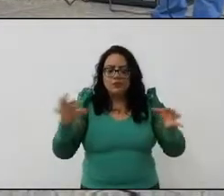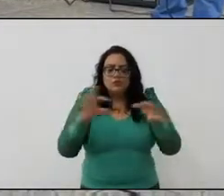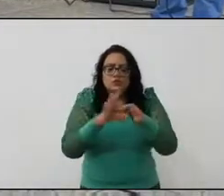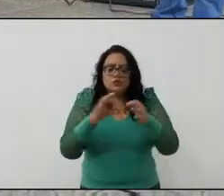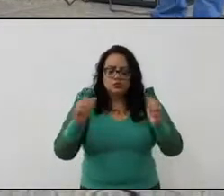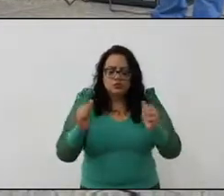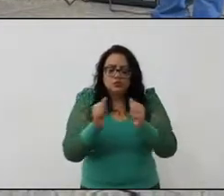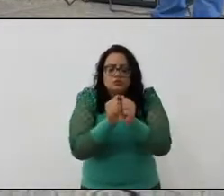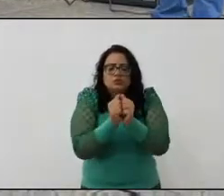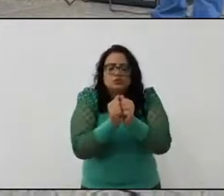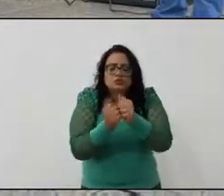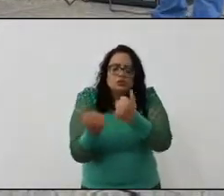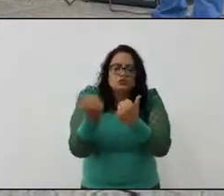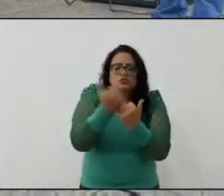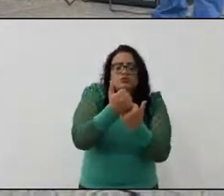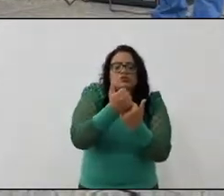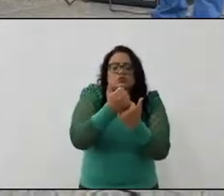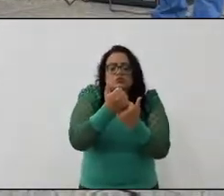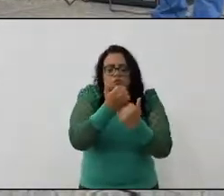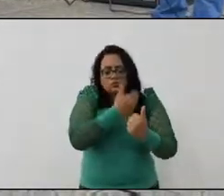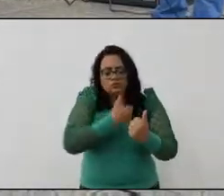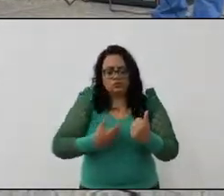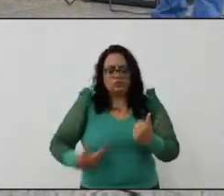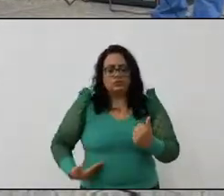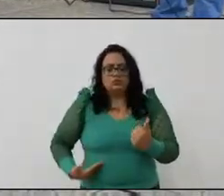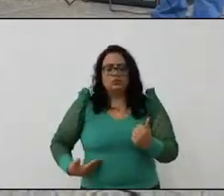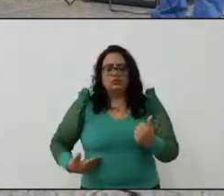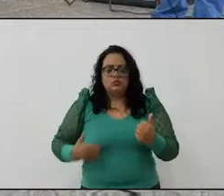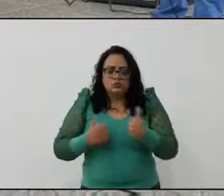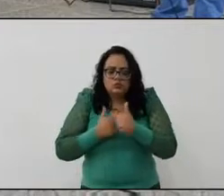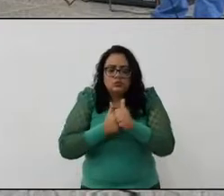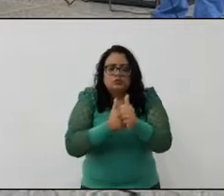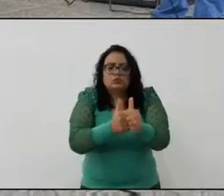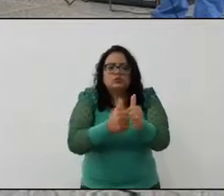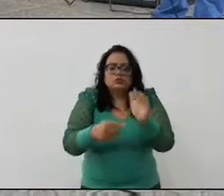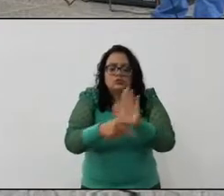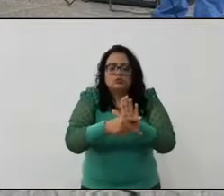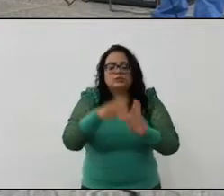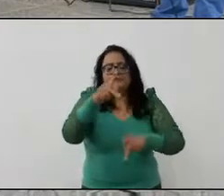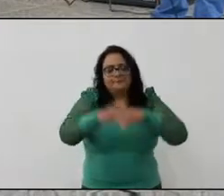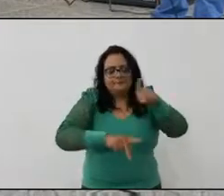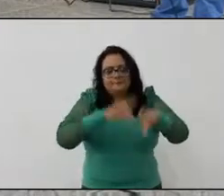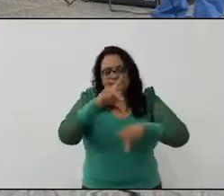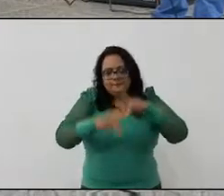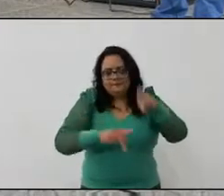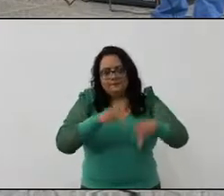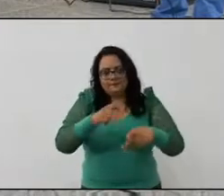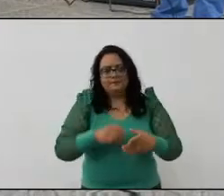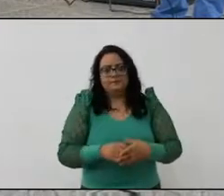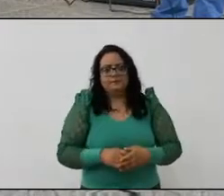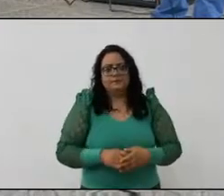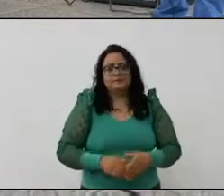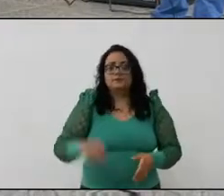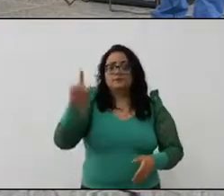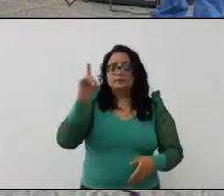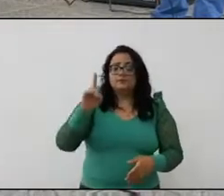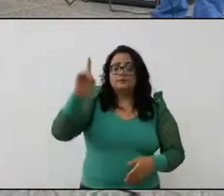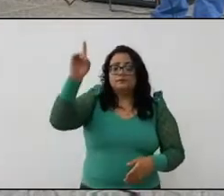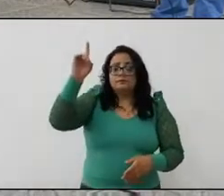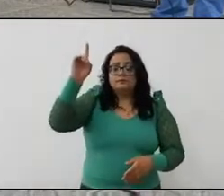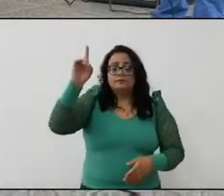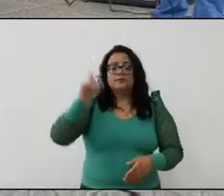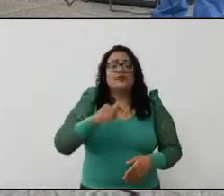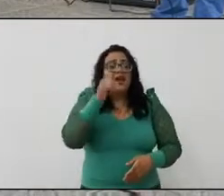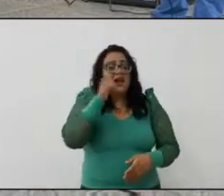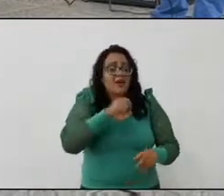companheiros de governantes, dos governantes do seu povo. Ele faz com que a mulher